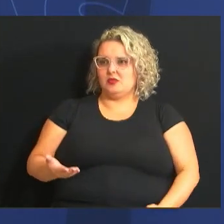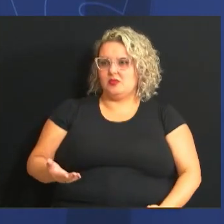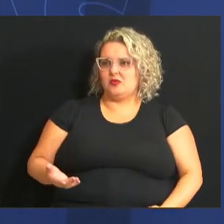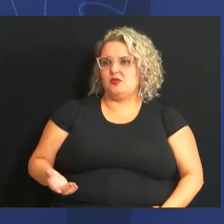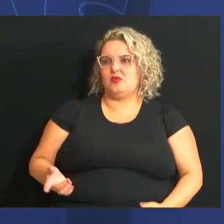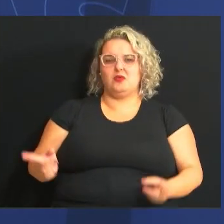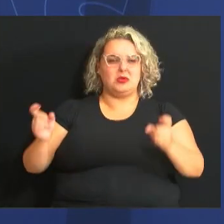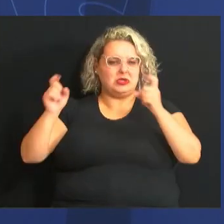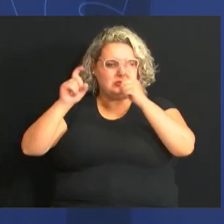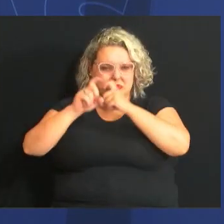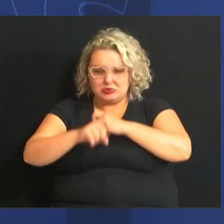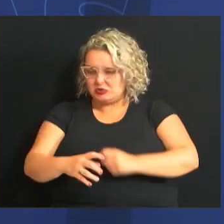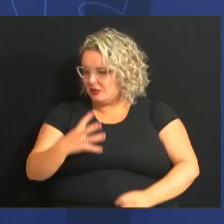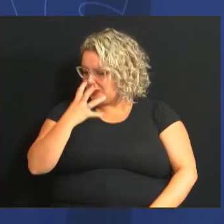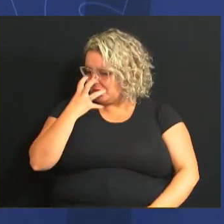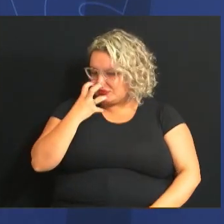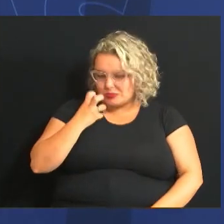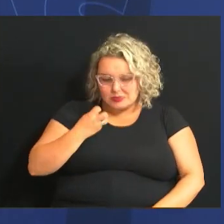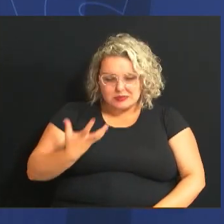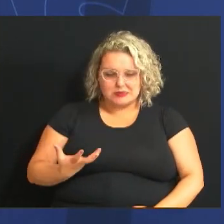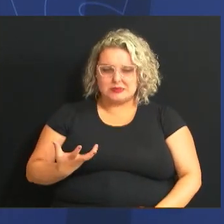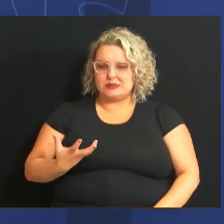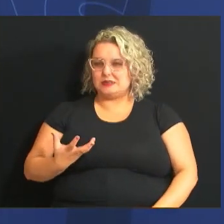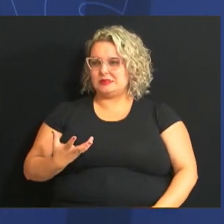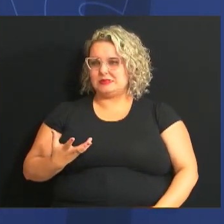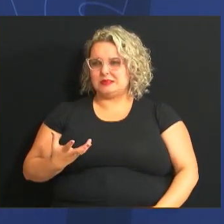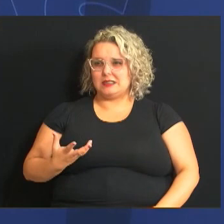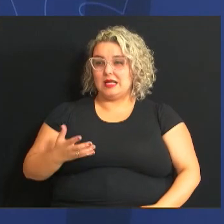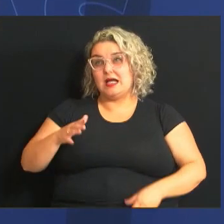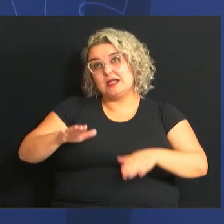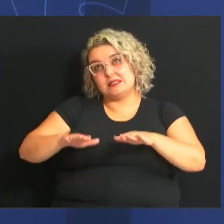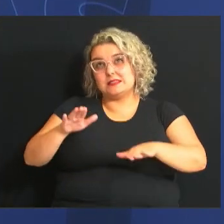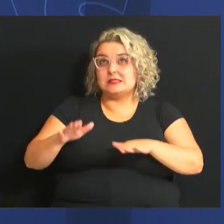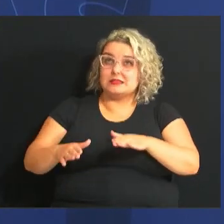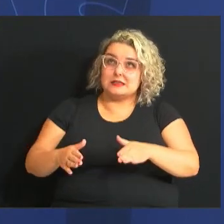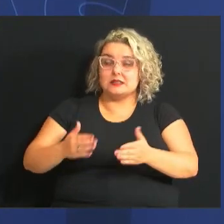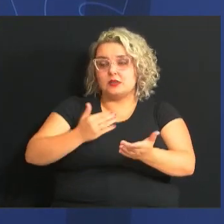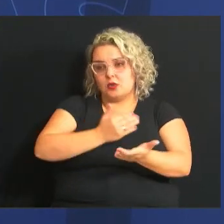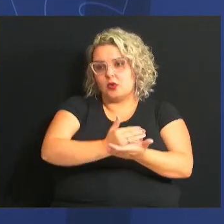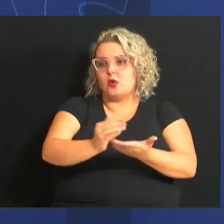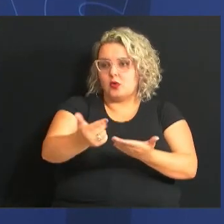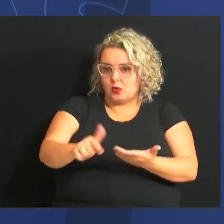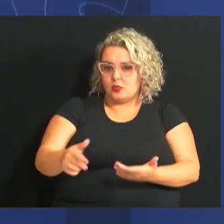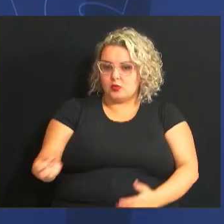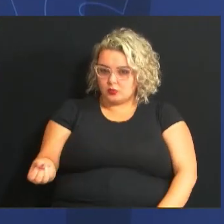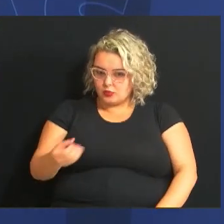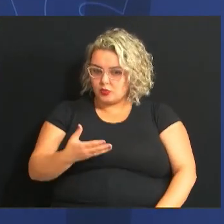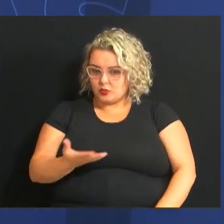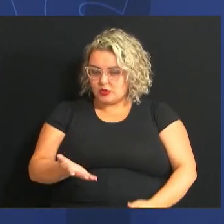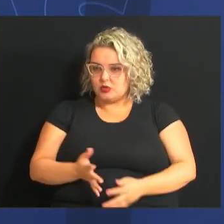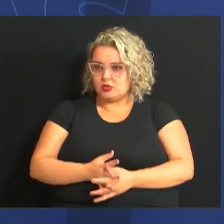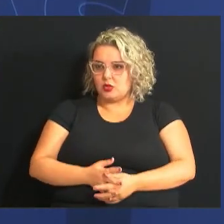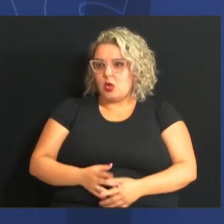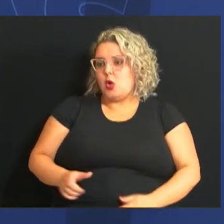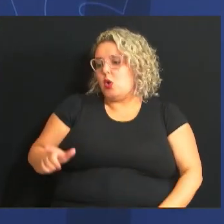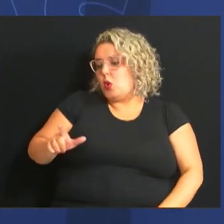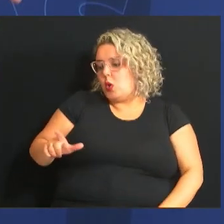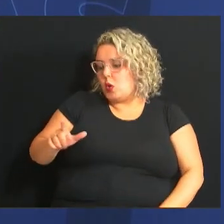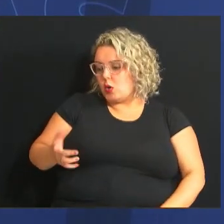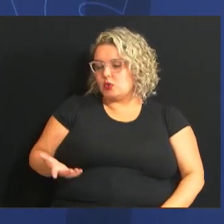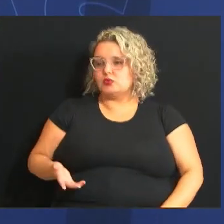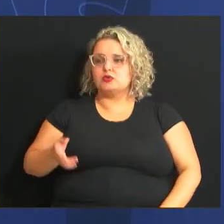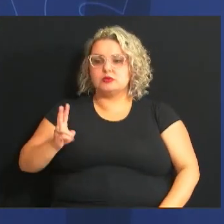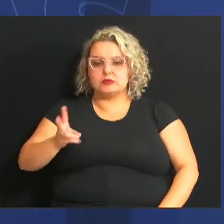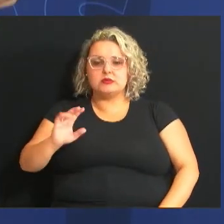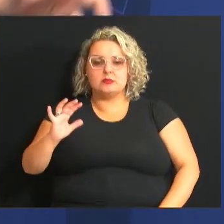percalços, com frustrações, talvez até um recomeço, por mais novo que seja? Claro que isso sempre aconteceu,